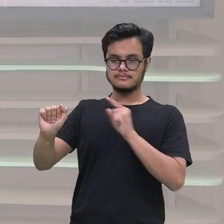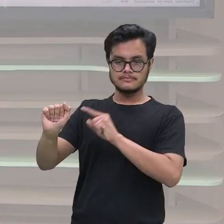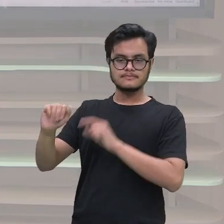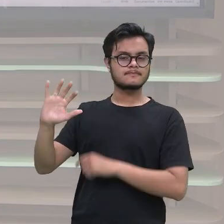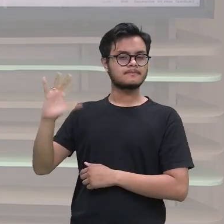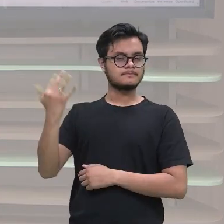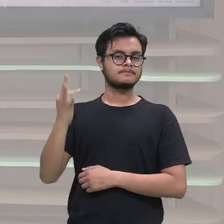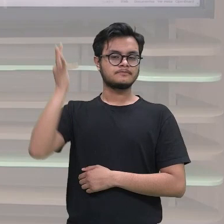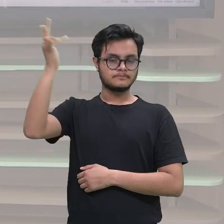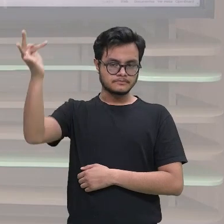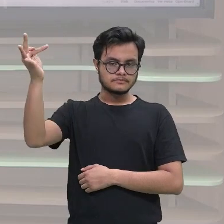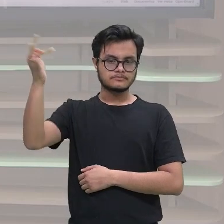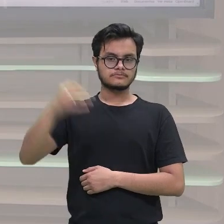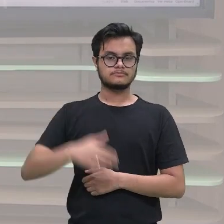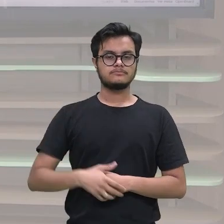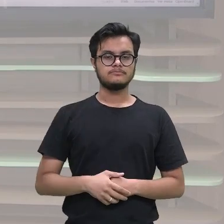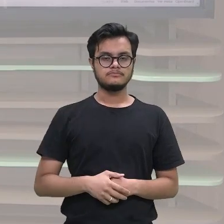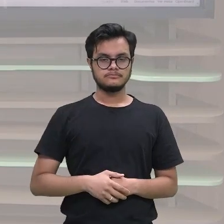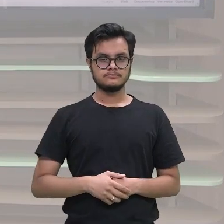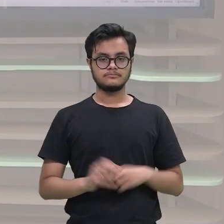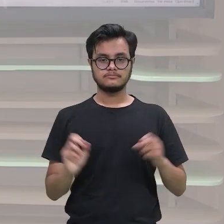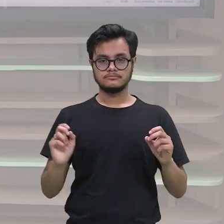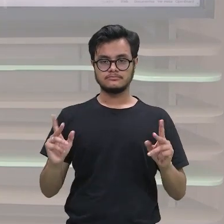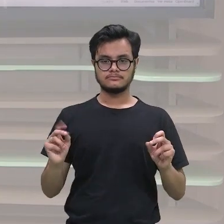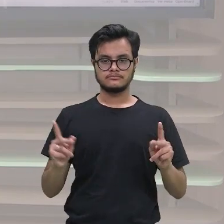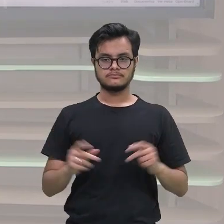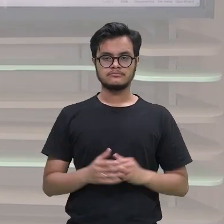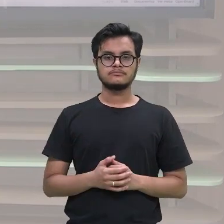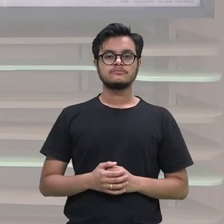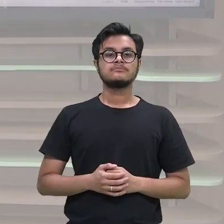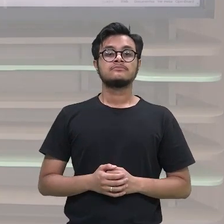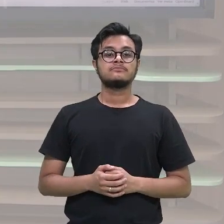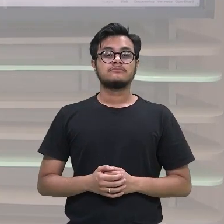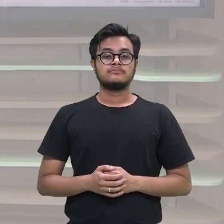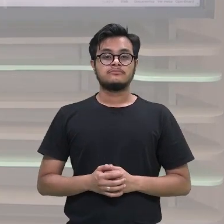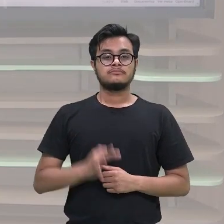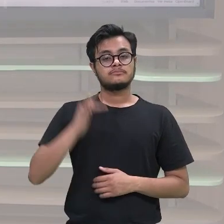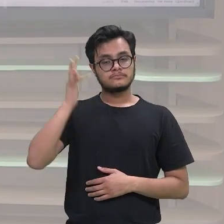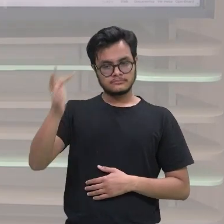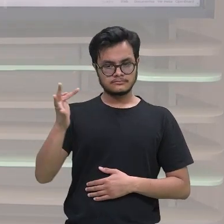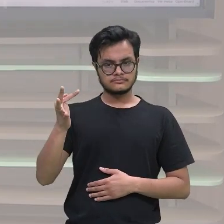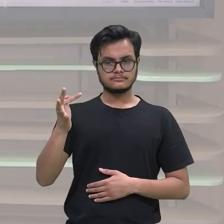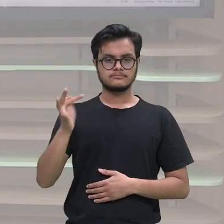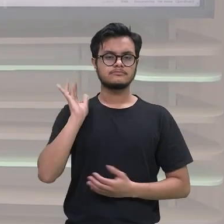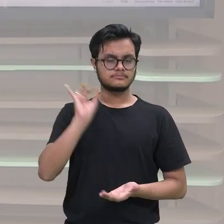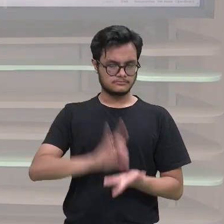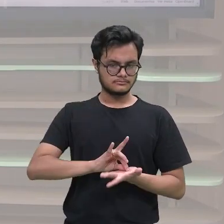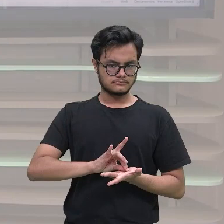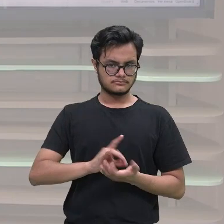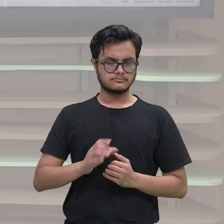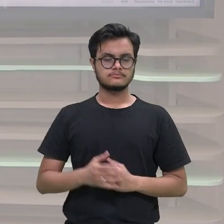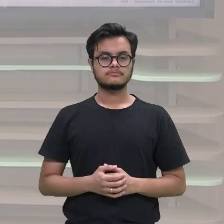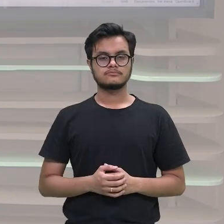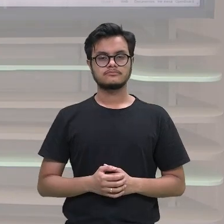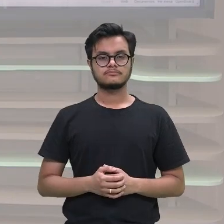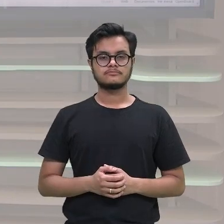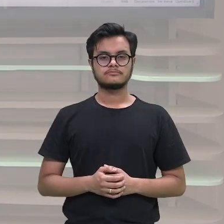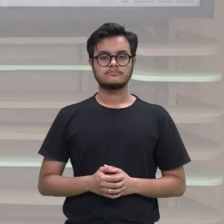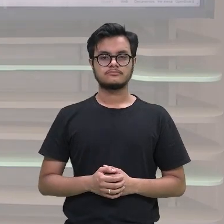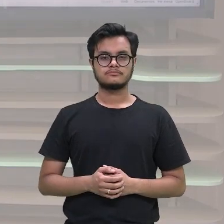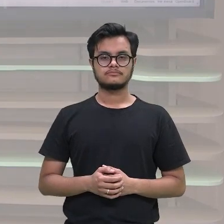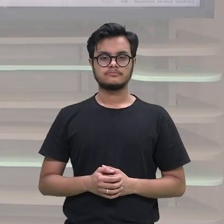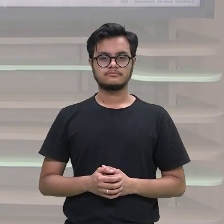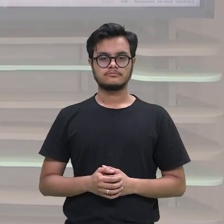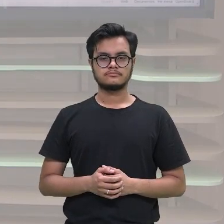dará no futuro, ok? Muito bem, então ela exprime uma ação e a localiza no tempo futuro. O verbo